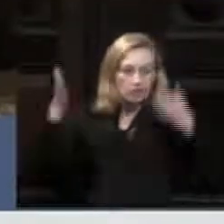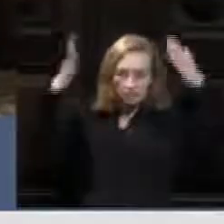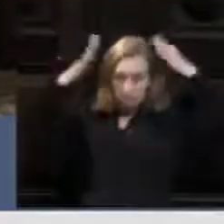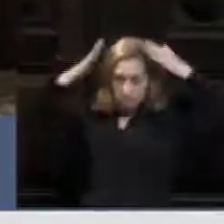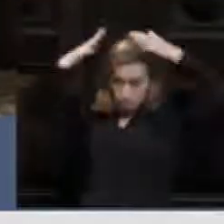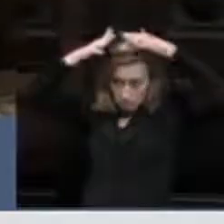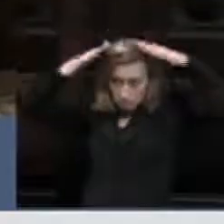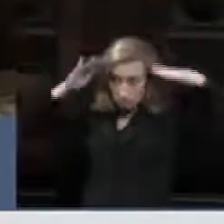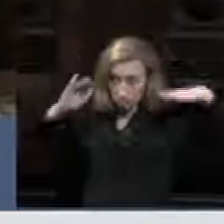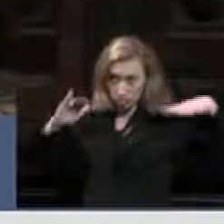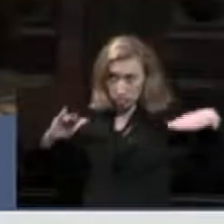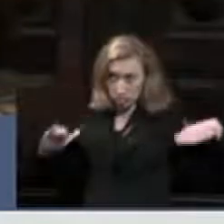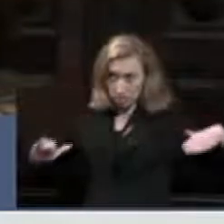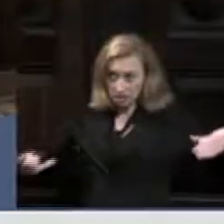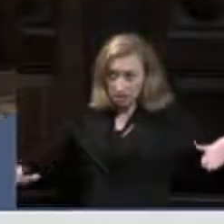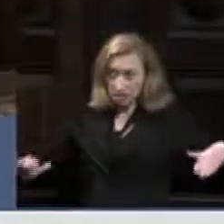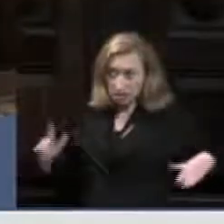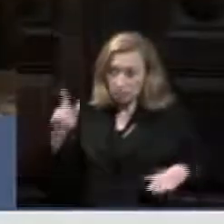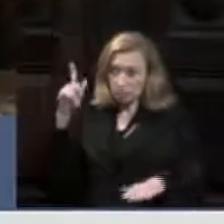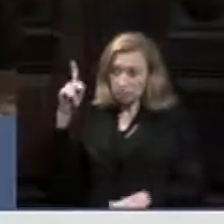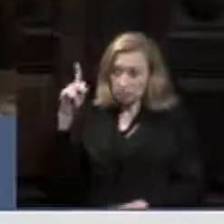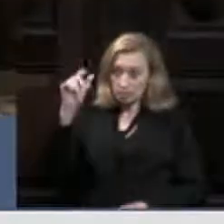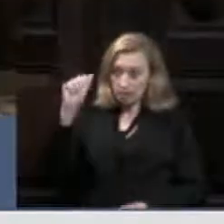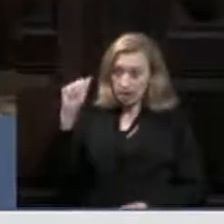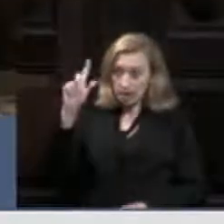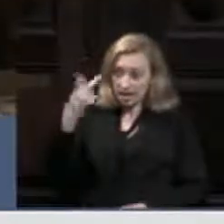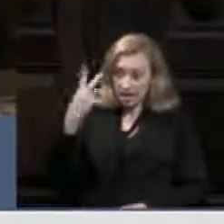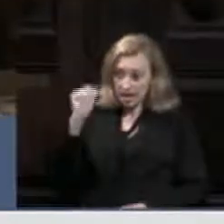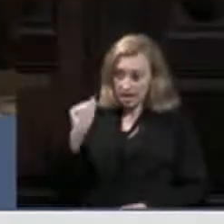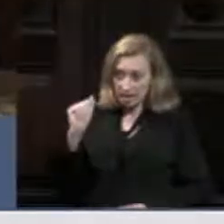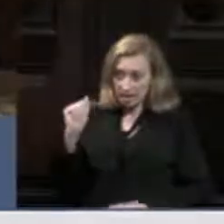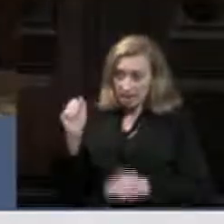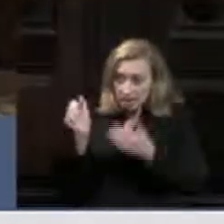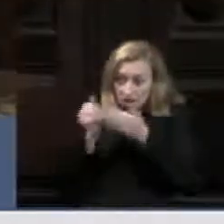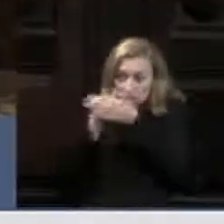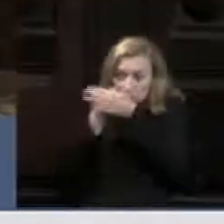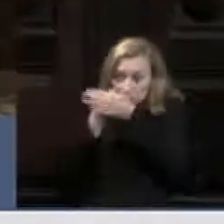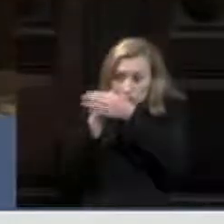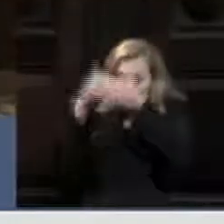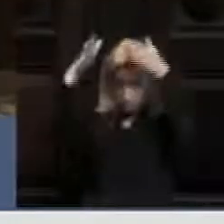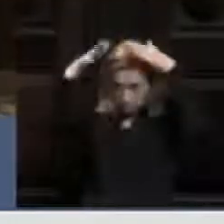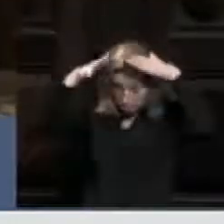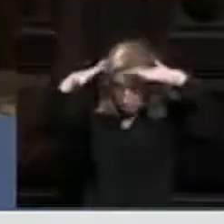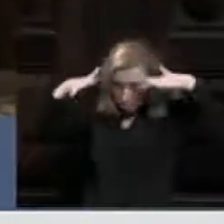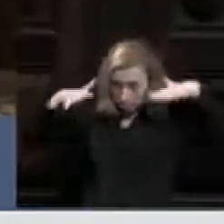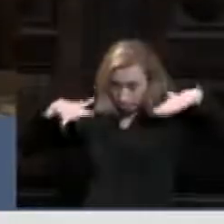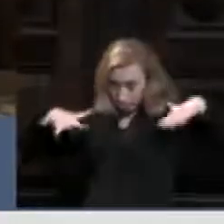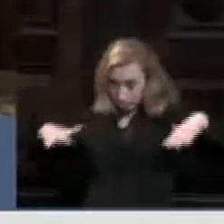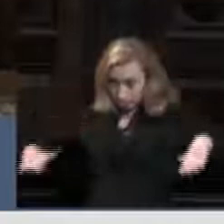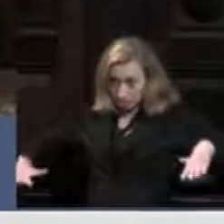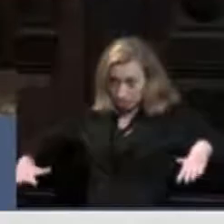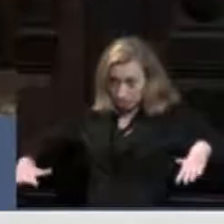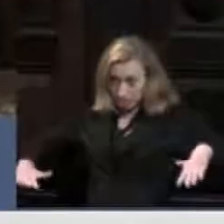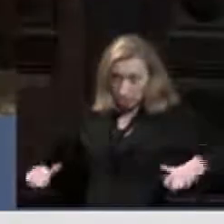proteção em palha para esconder isso, e é